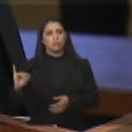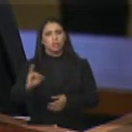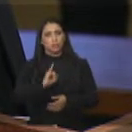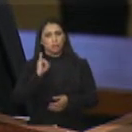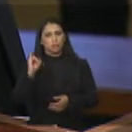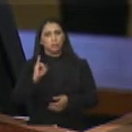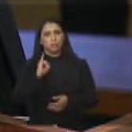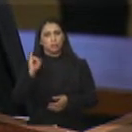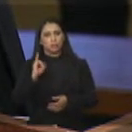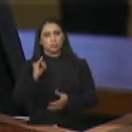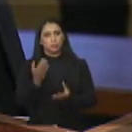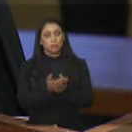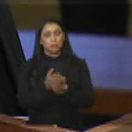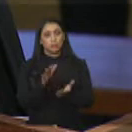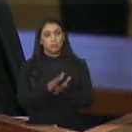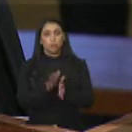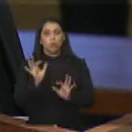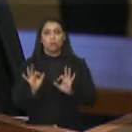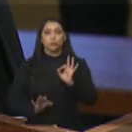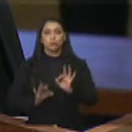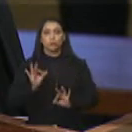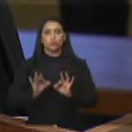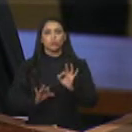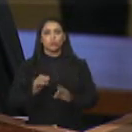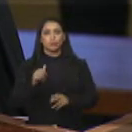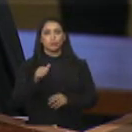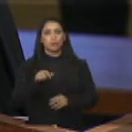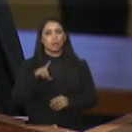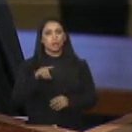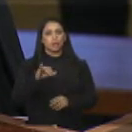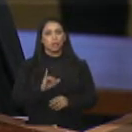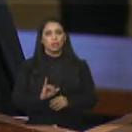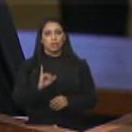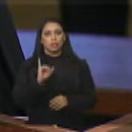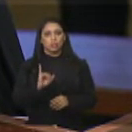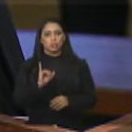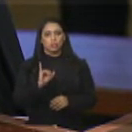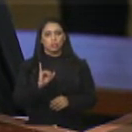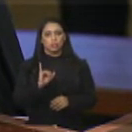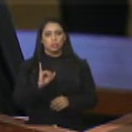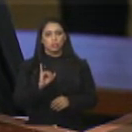precedente, ao memorável julgamento da ação direta de inconstitucionalidade